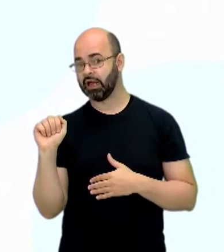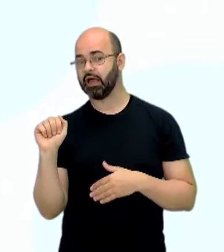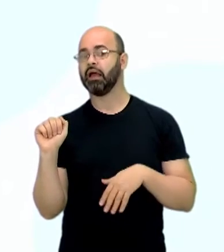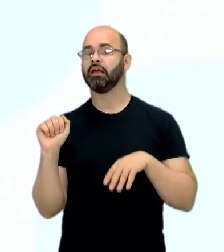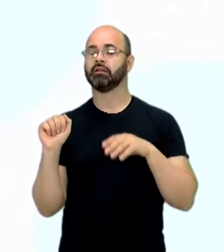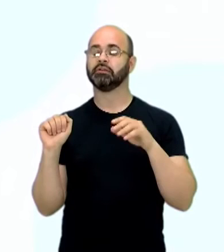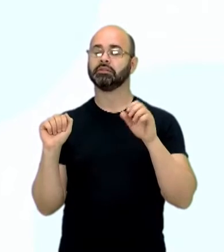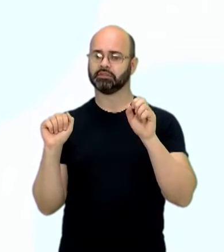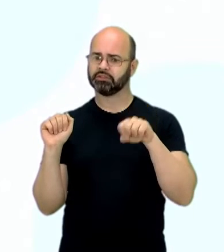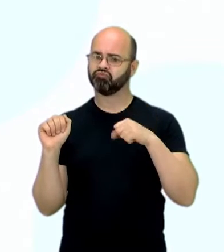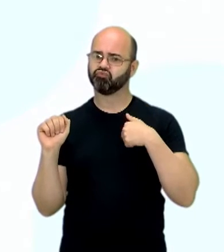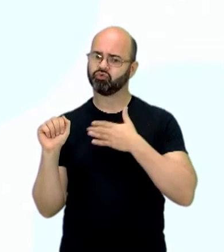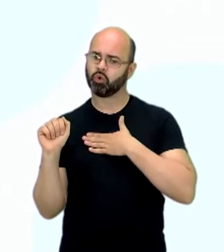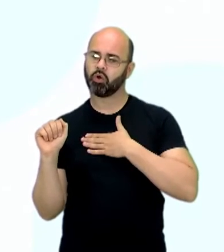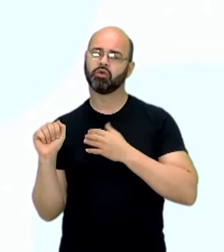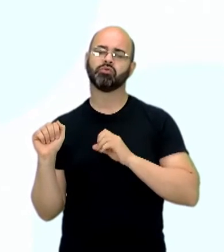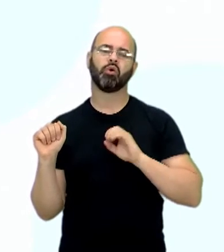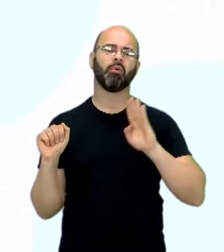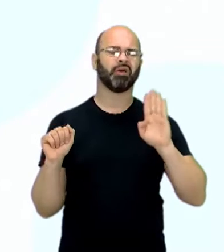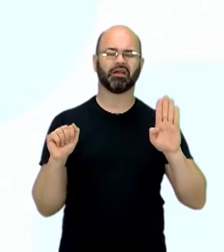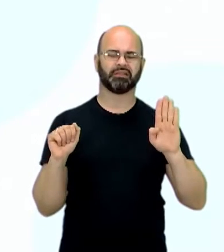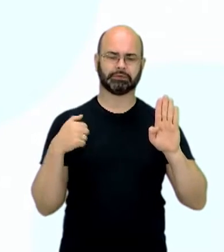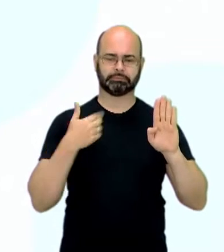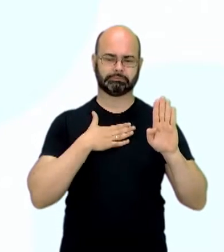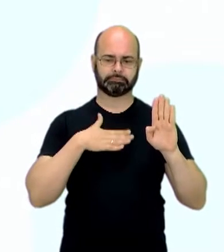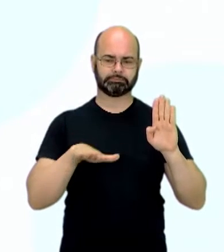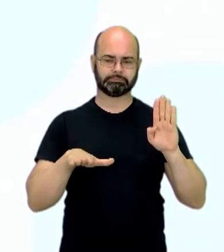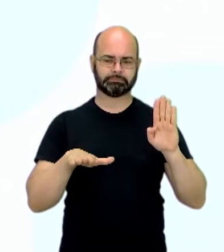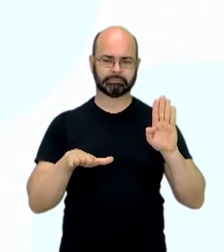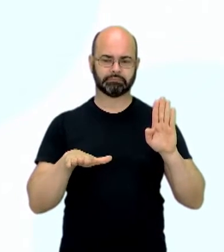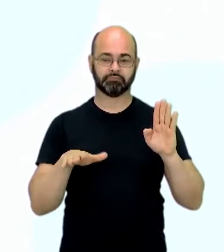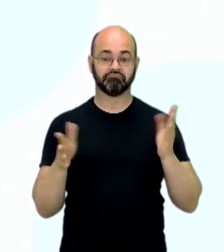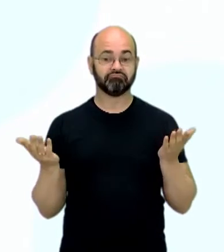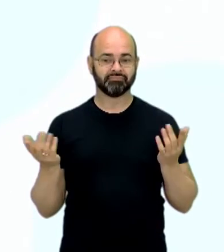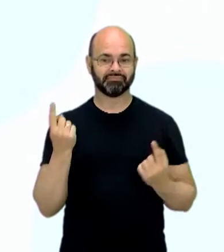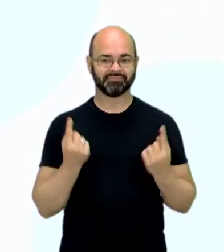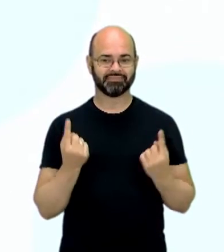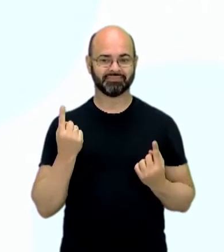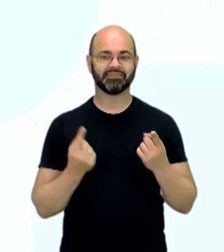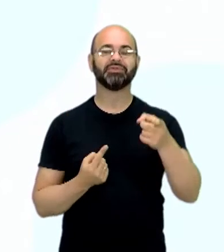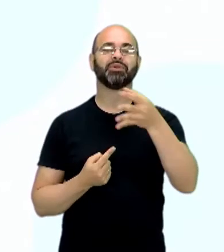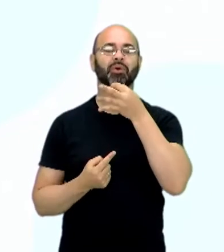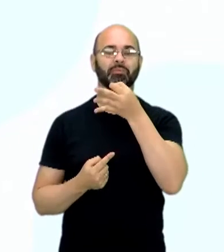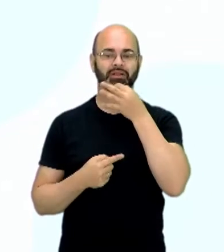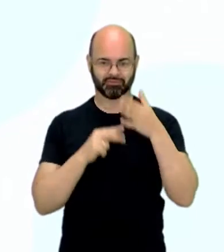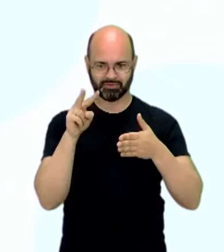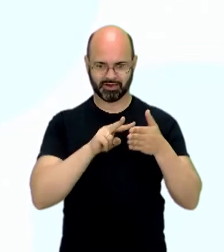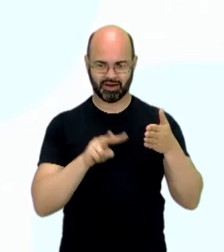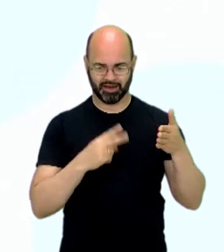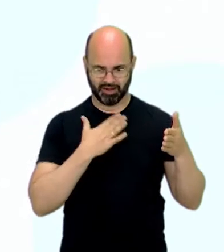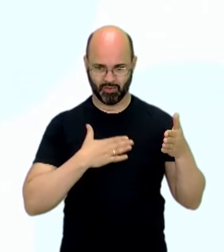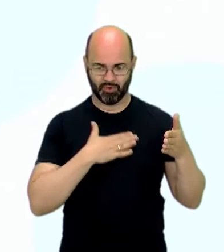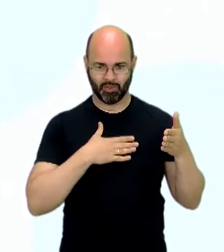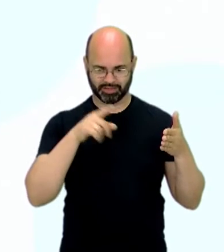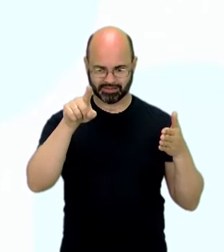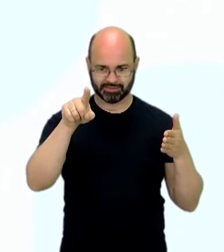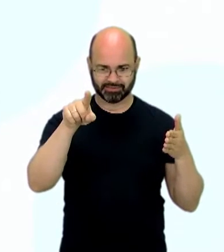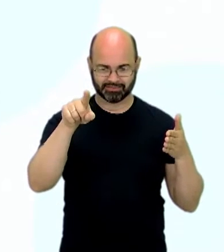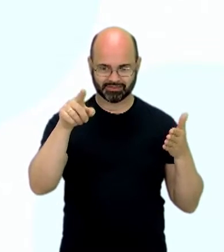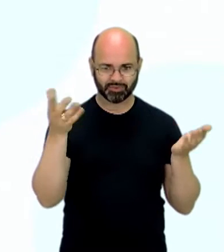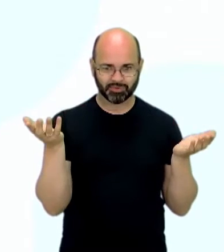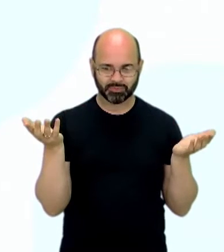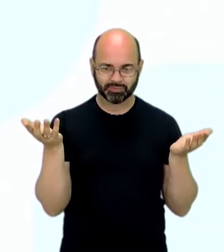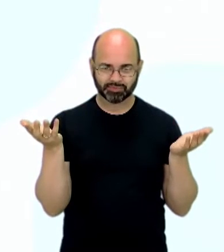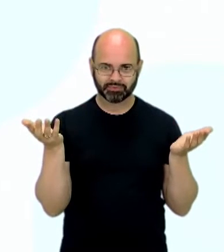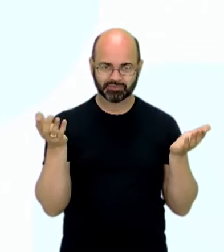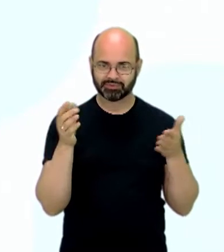sim gosto. Resposta B, no I don't, não gosto. Então, eu quero a sua opinião sobre esse assunto. Do you like reading? Você